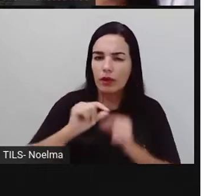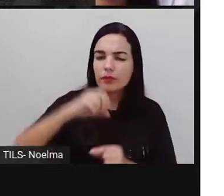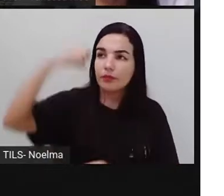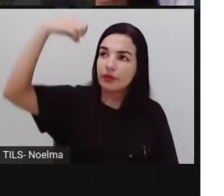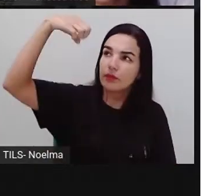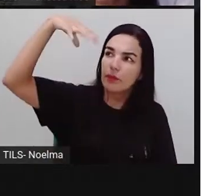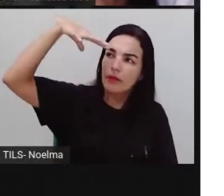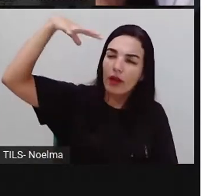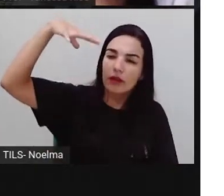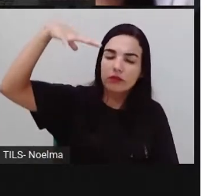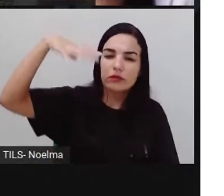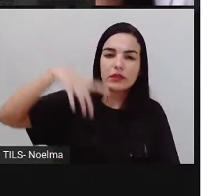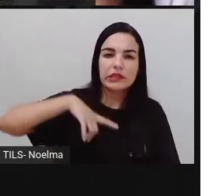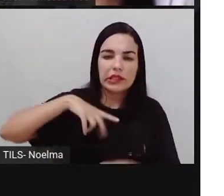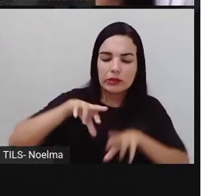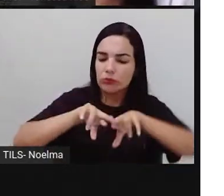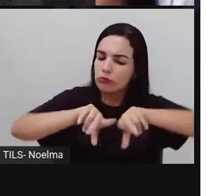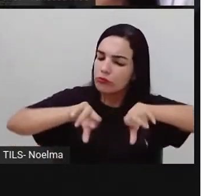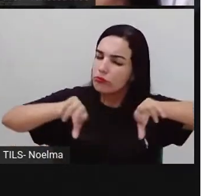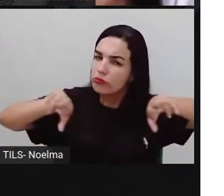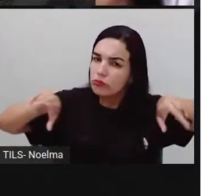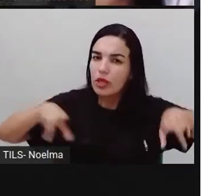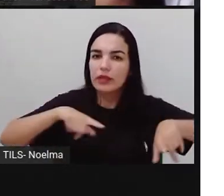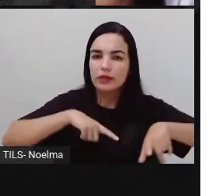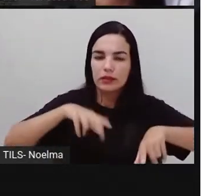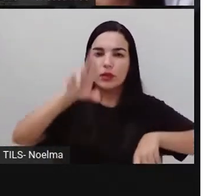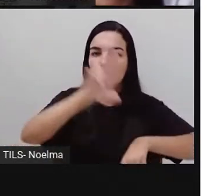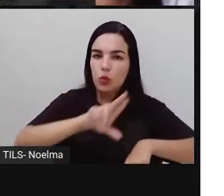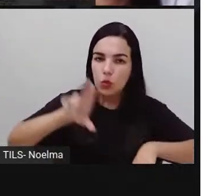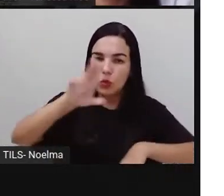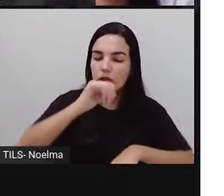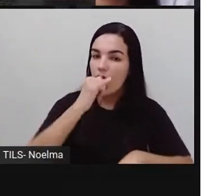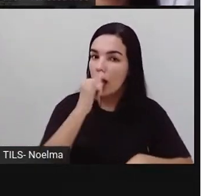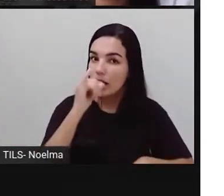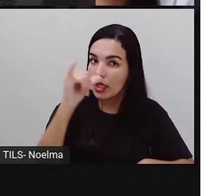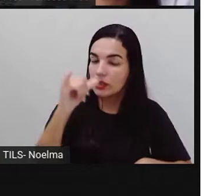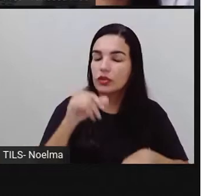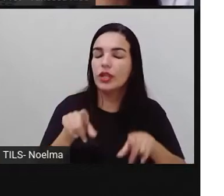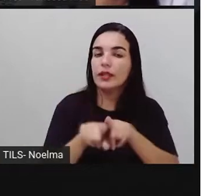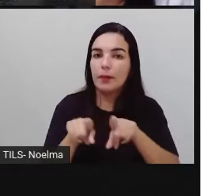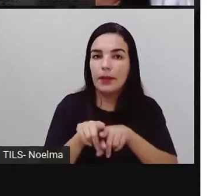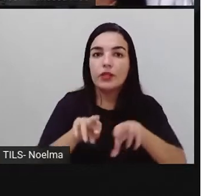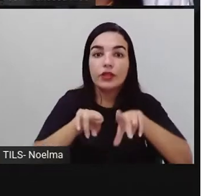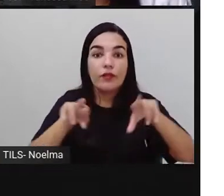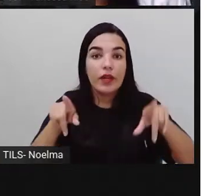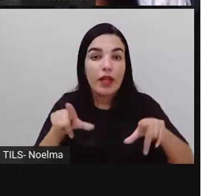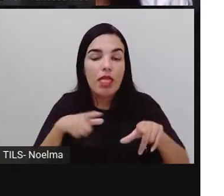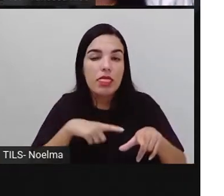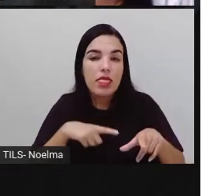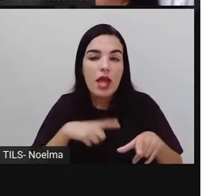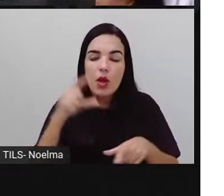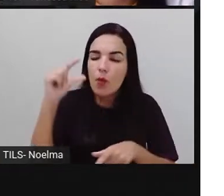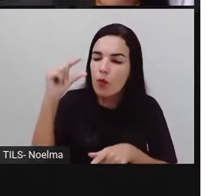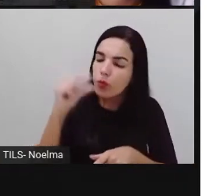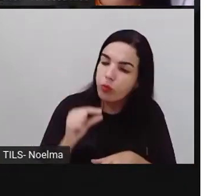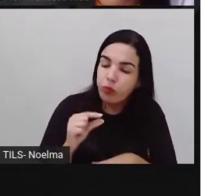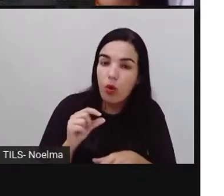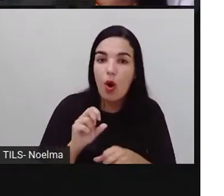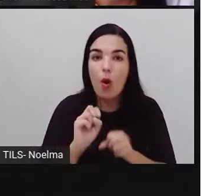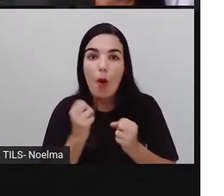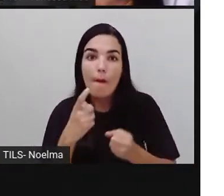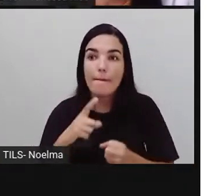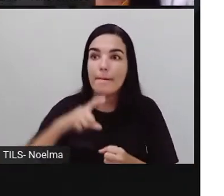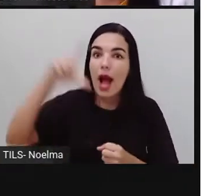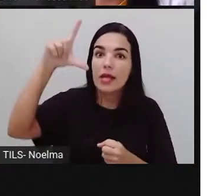materiais diferentes e que também utilizam a energia de forma diferente, consumindo mais, consumindo